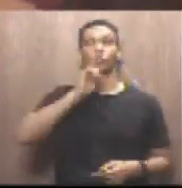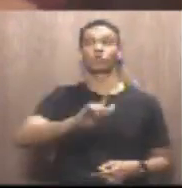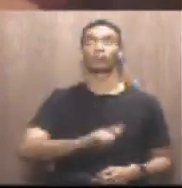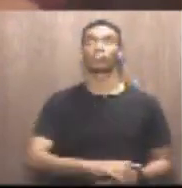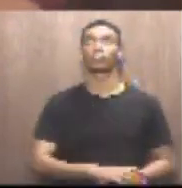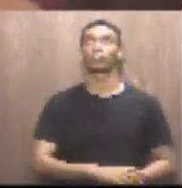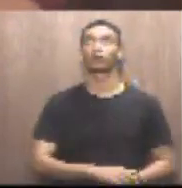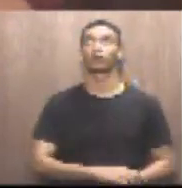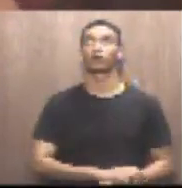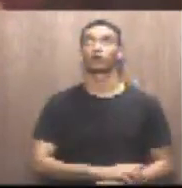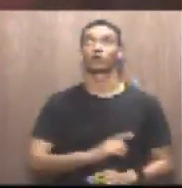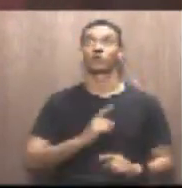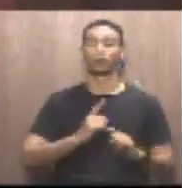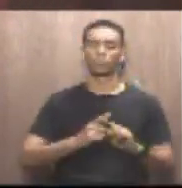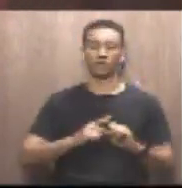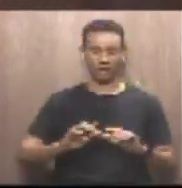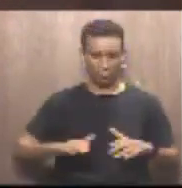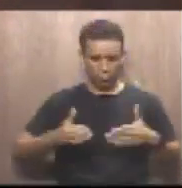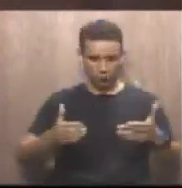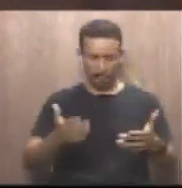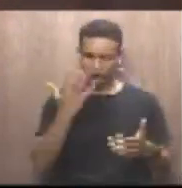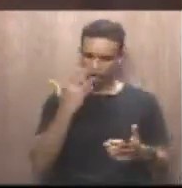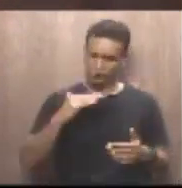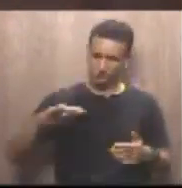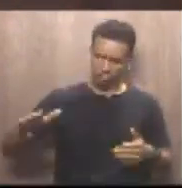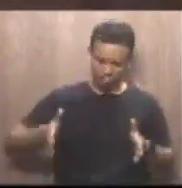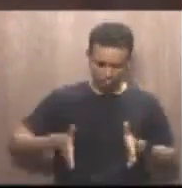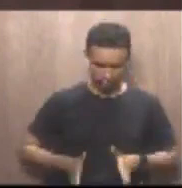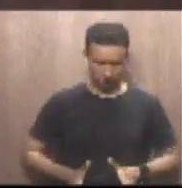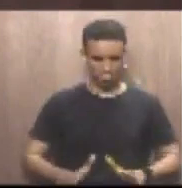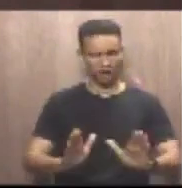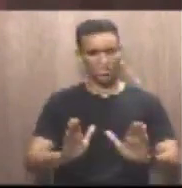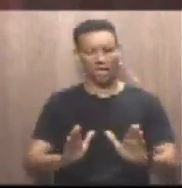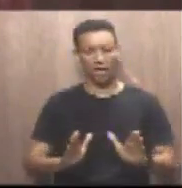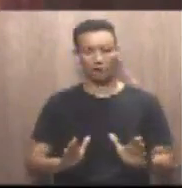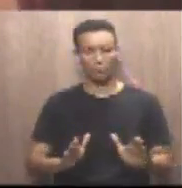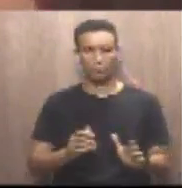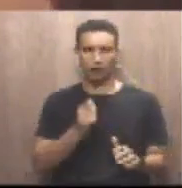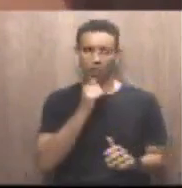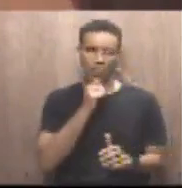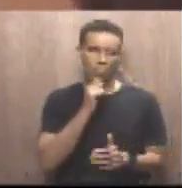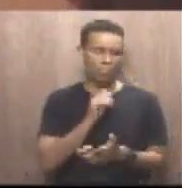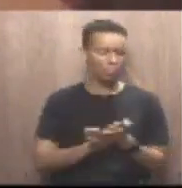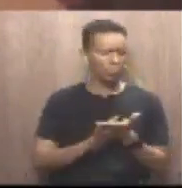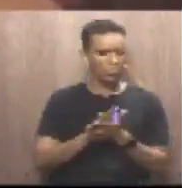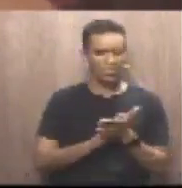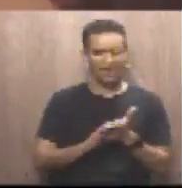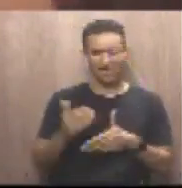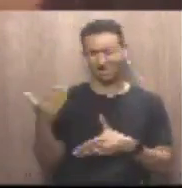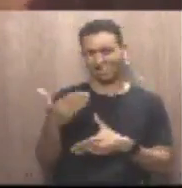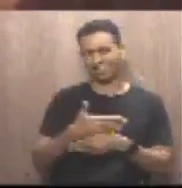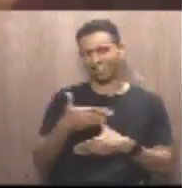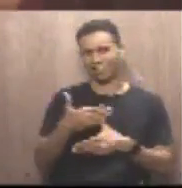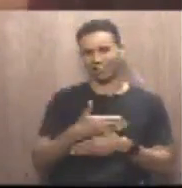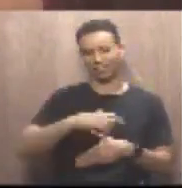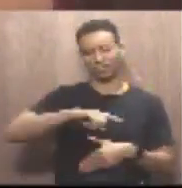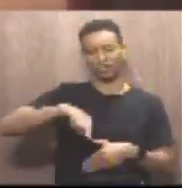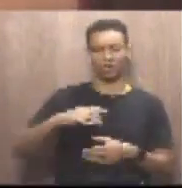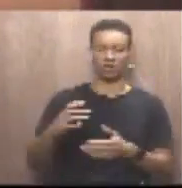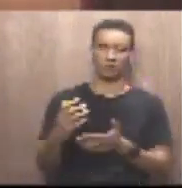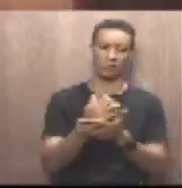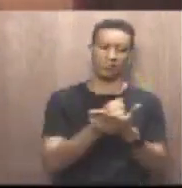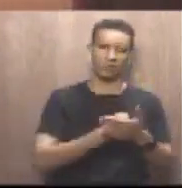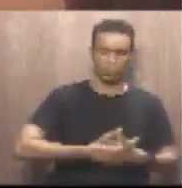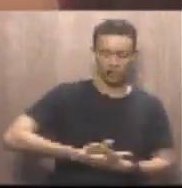conseguimos. Porque quando a criança nasce, né, sem nenhuma interferência, nós pegamos